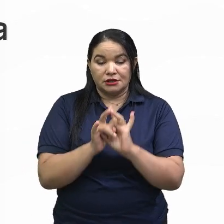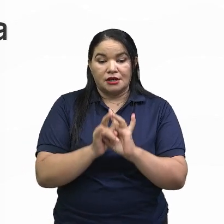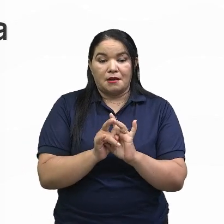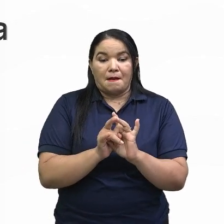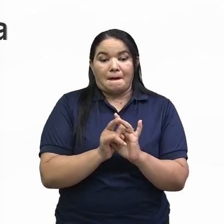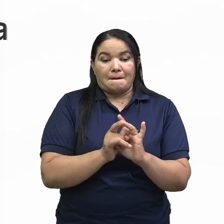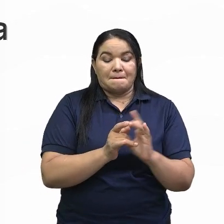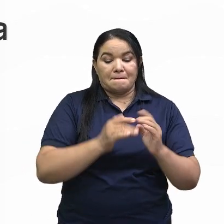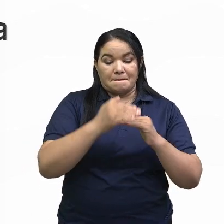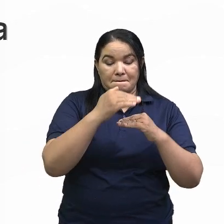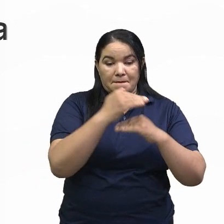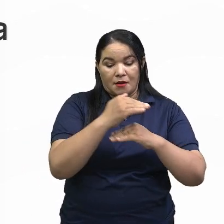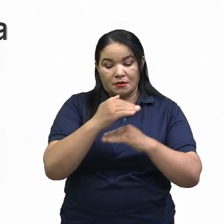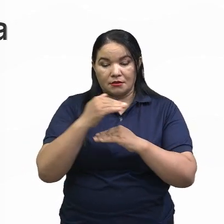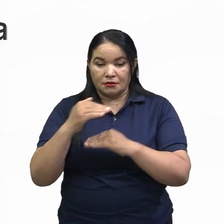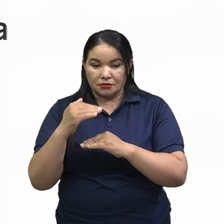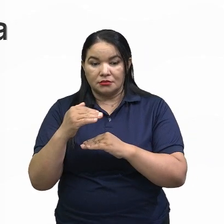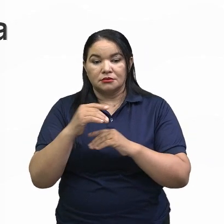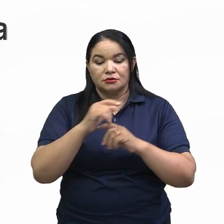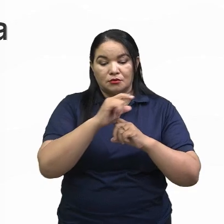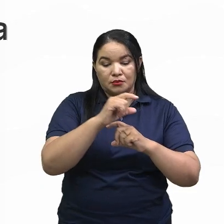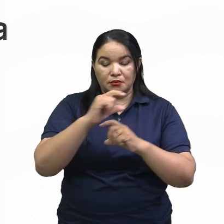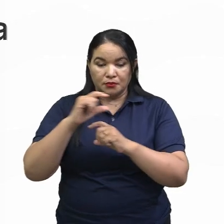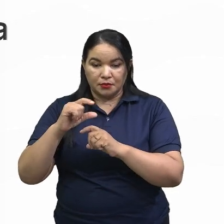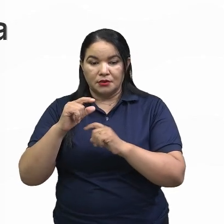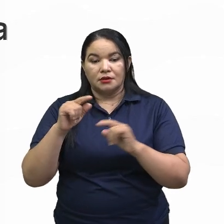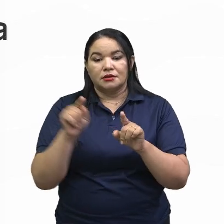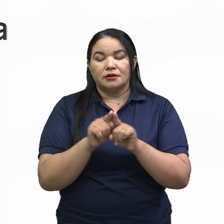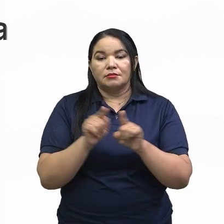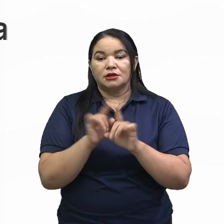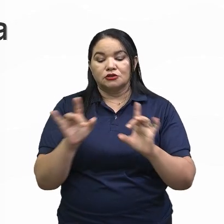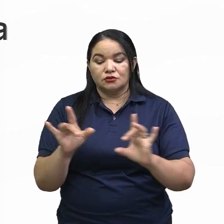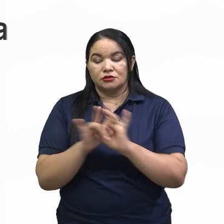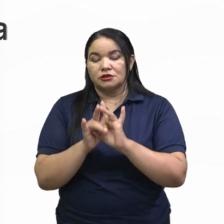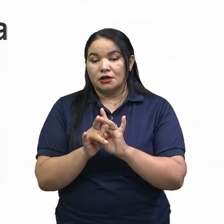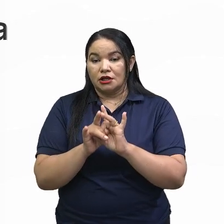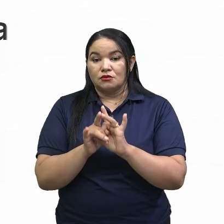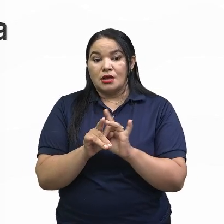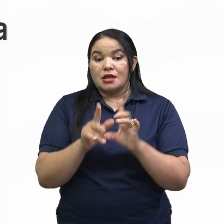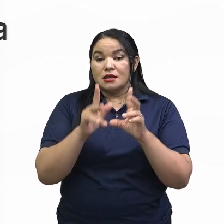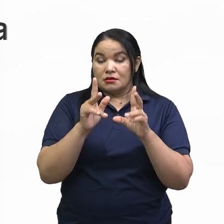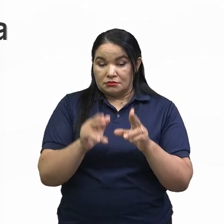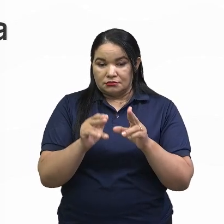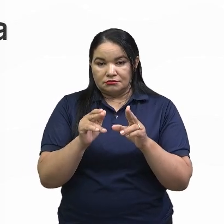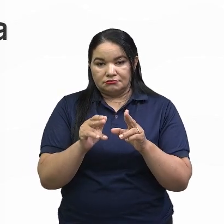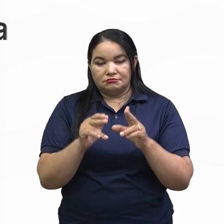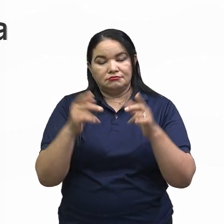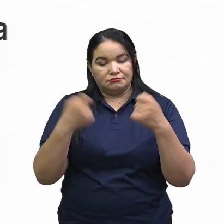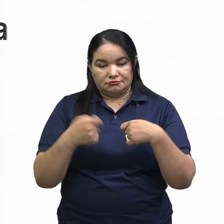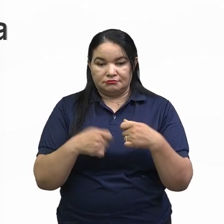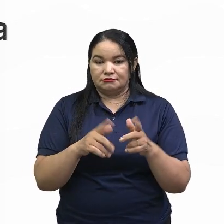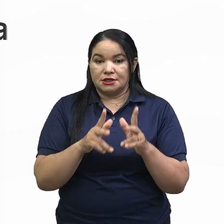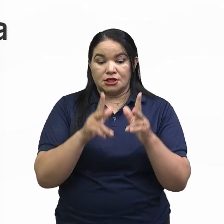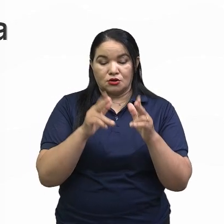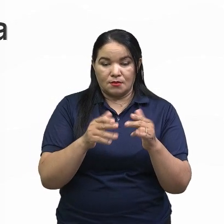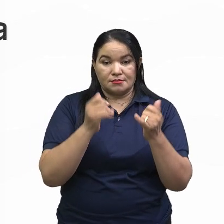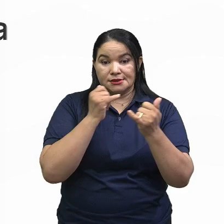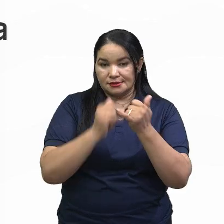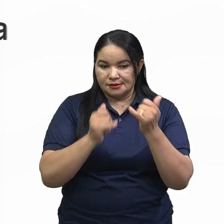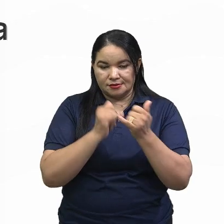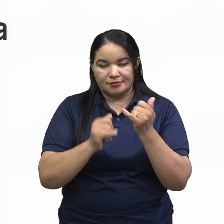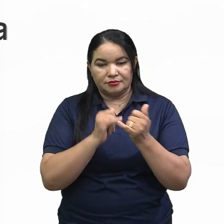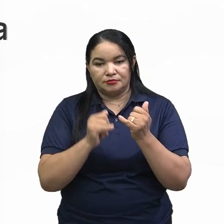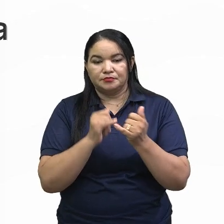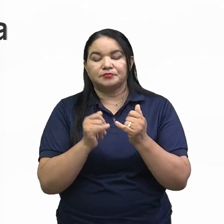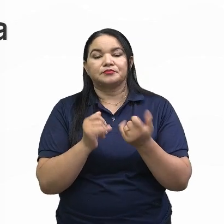geradores. Na prática, devemos associar em paralelo apenas geradores iguais, pessoal. Só geradores idênticos a